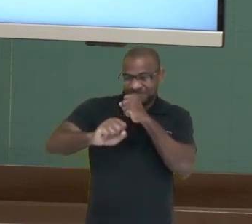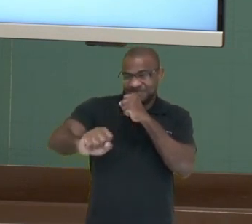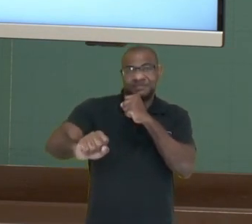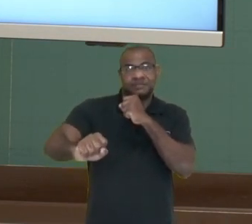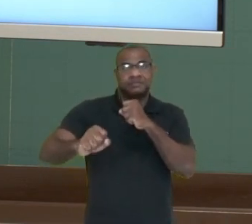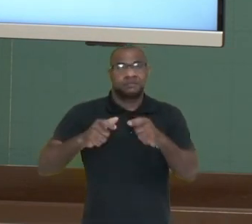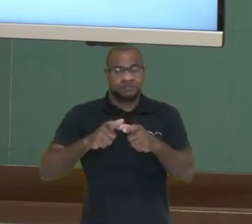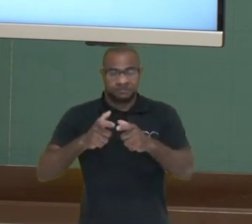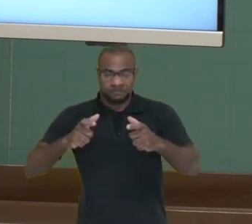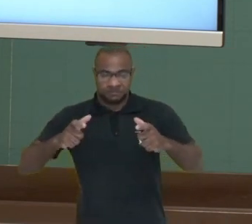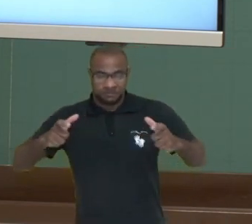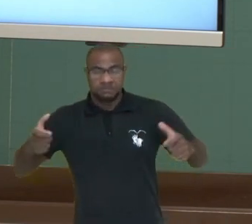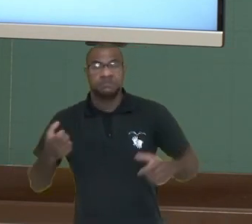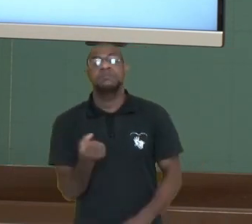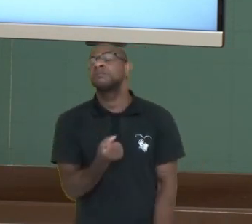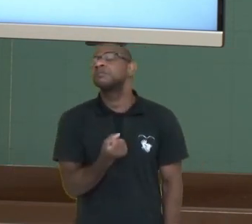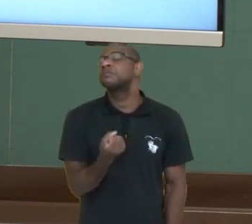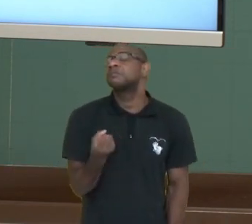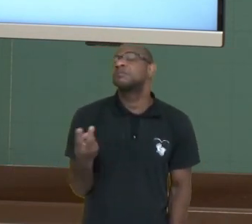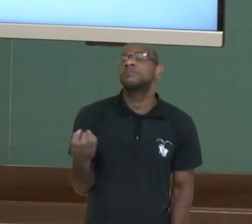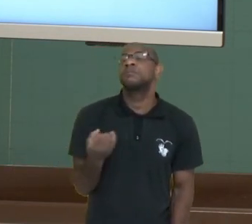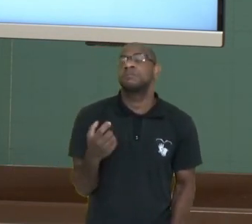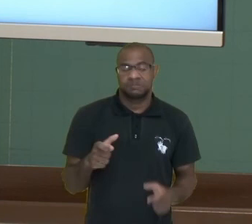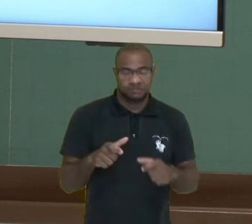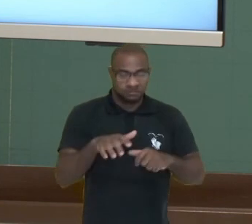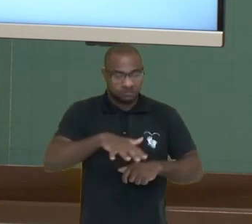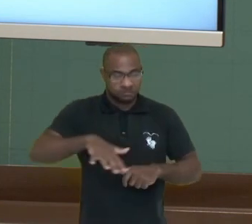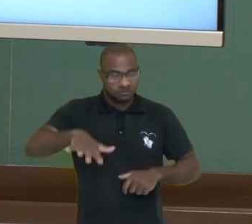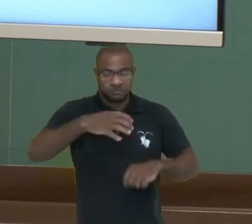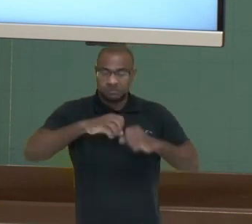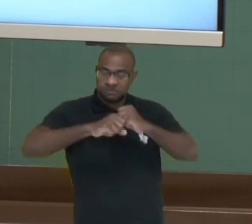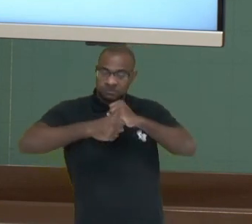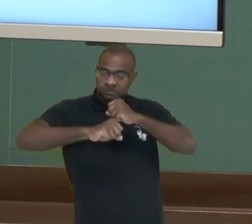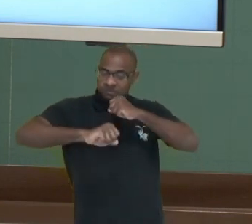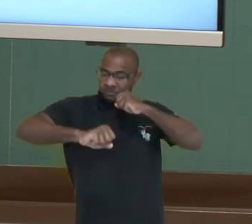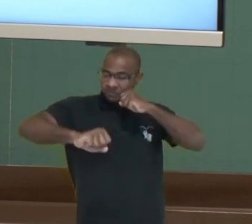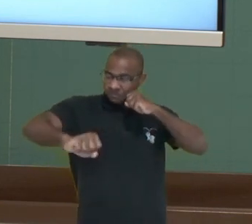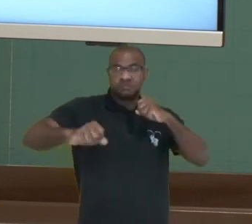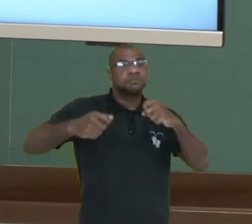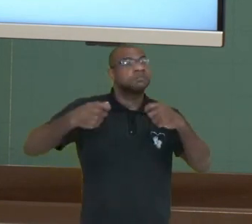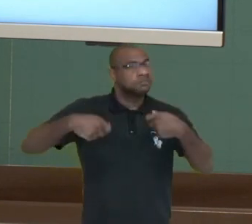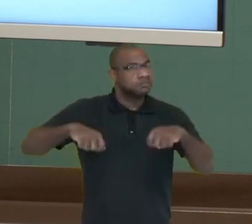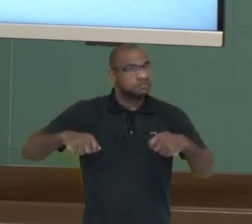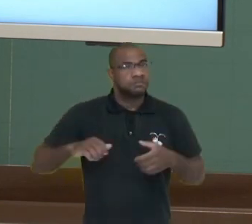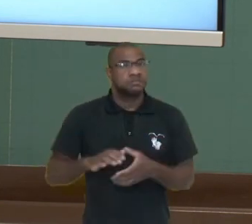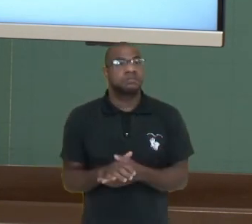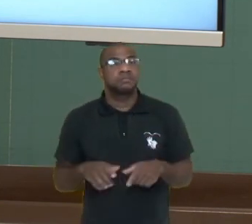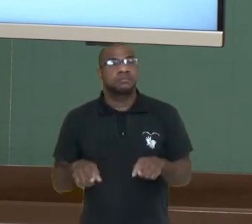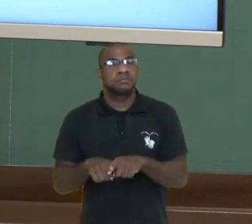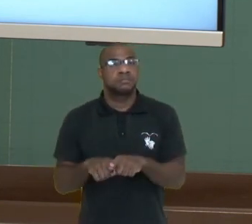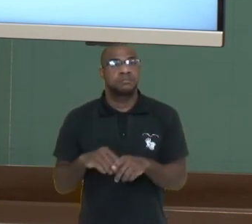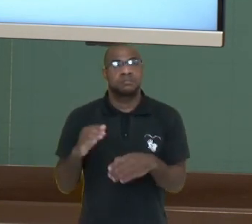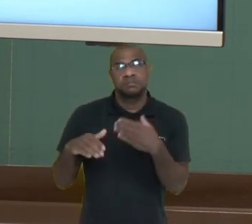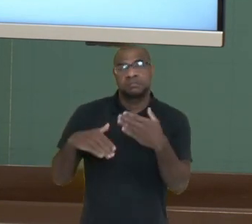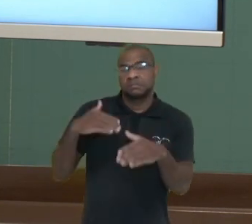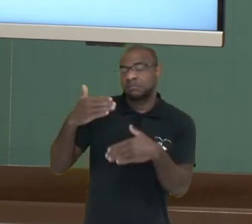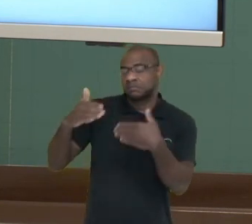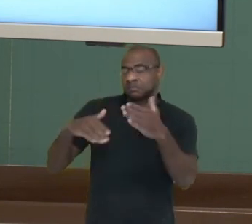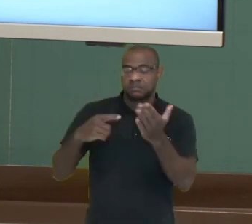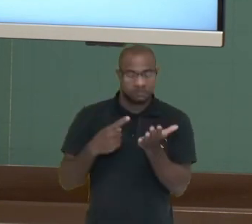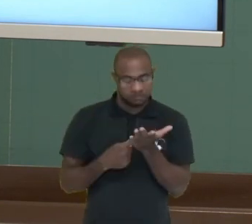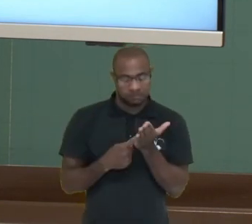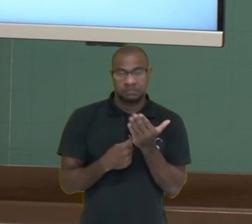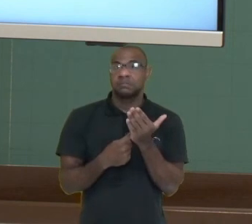fronteira, aumentar a quantidade de áreas, né? Seria isso. E desenvolvimento